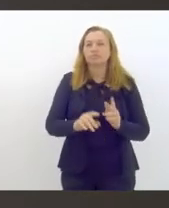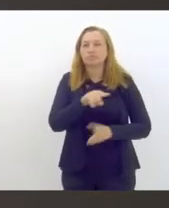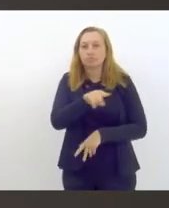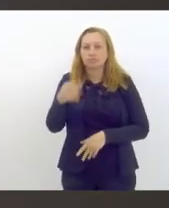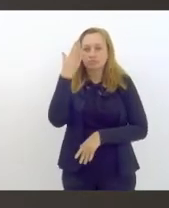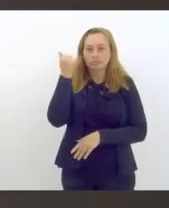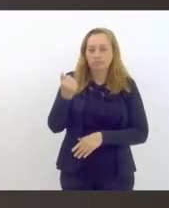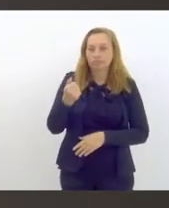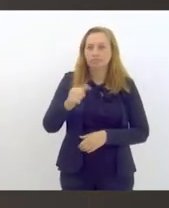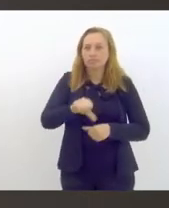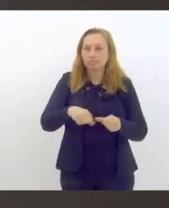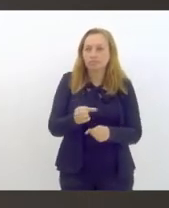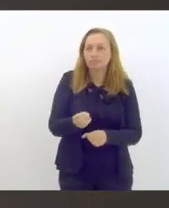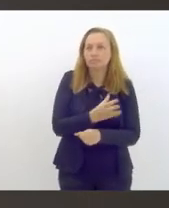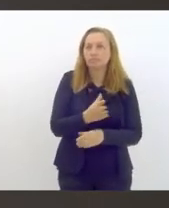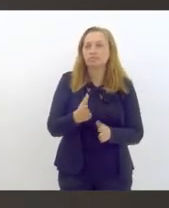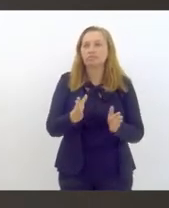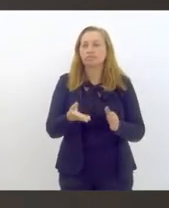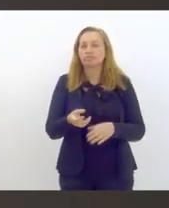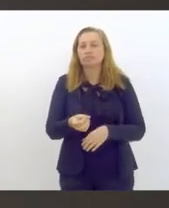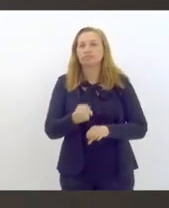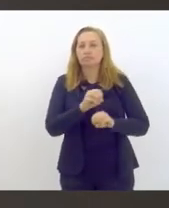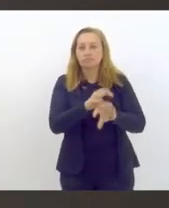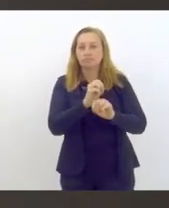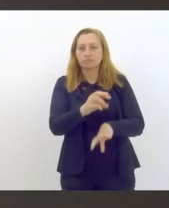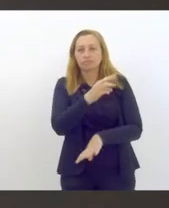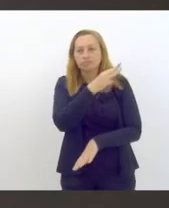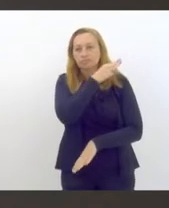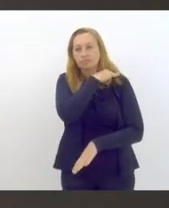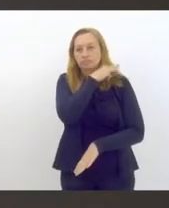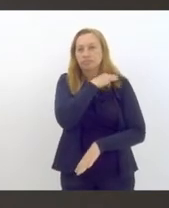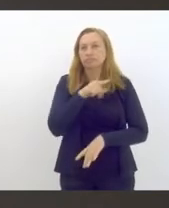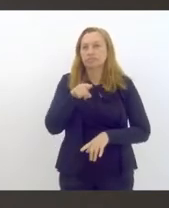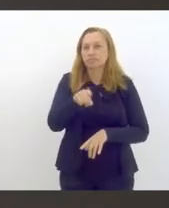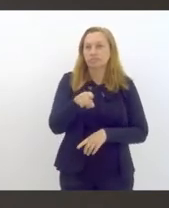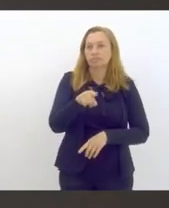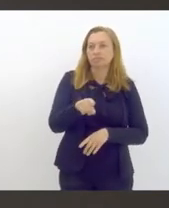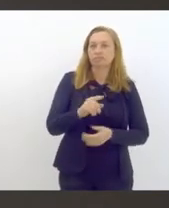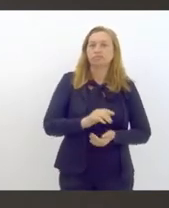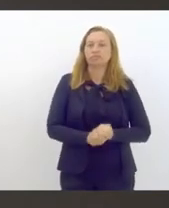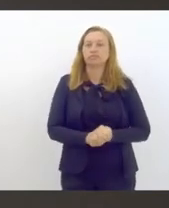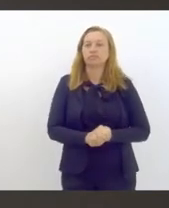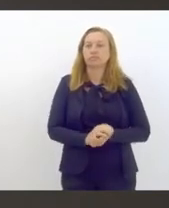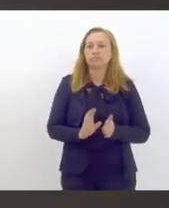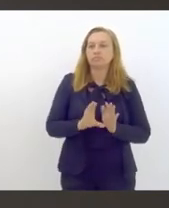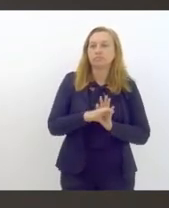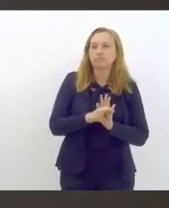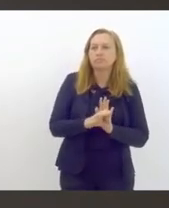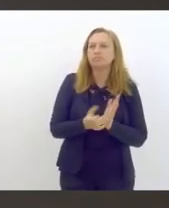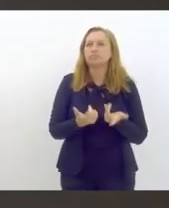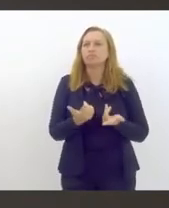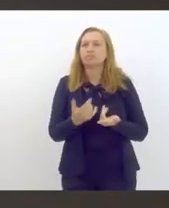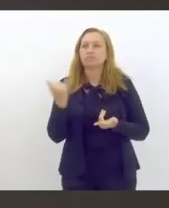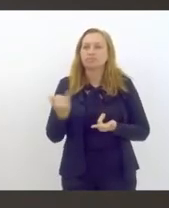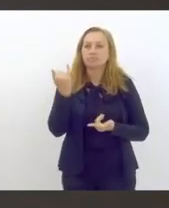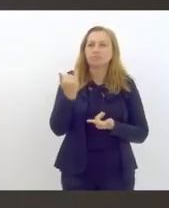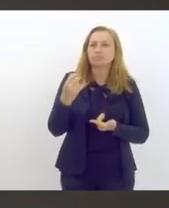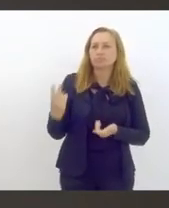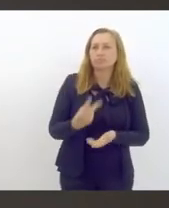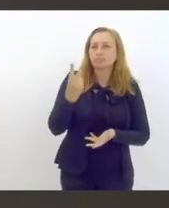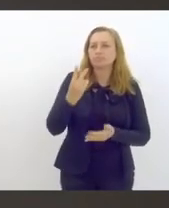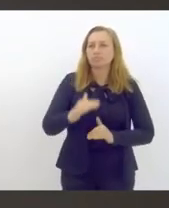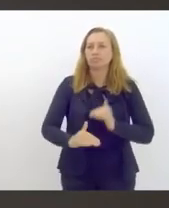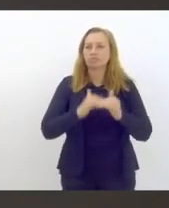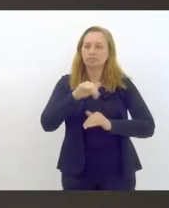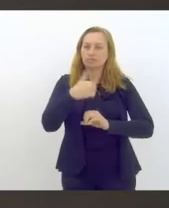a gente teve uma reforma recente no ensino médio e, a partir daí, você está com conceitos muito importantes de valorização do